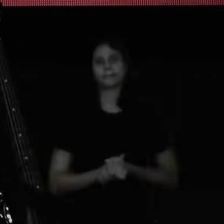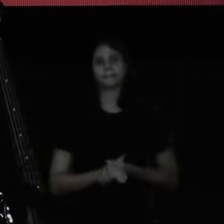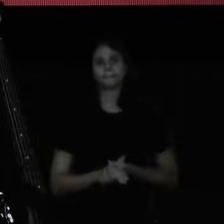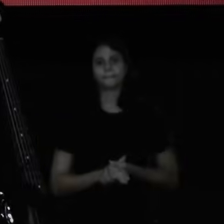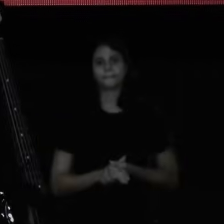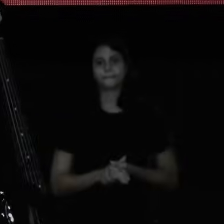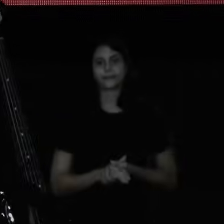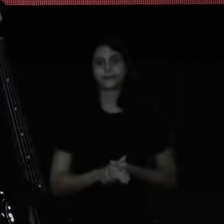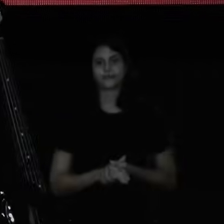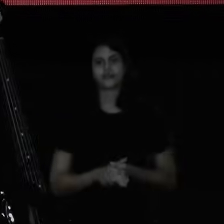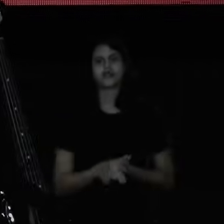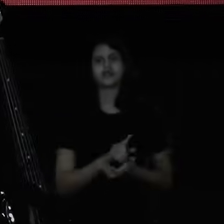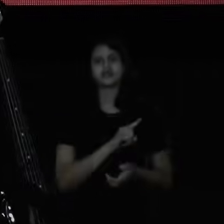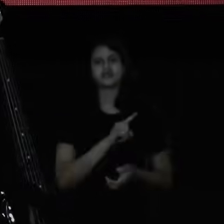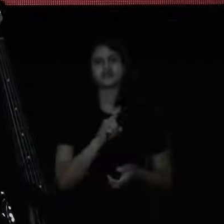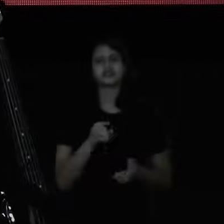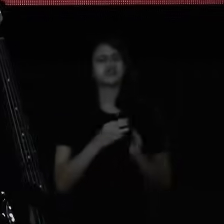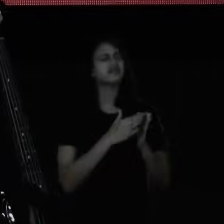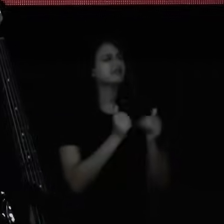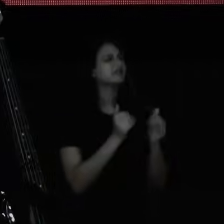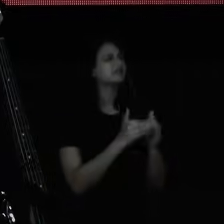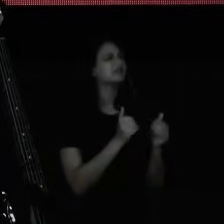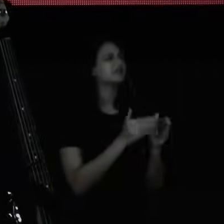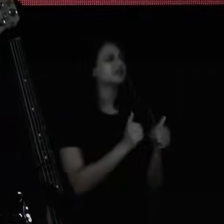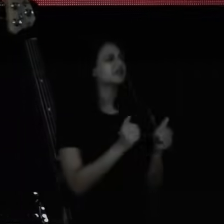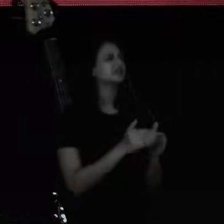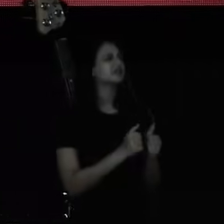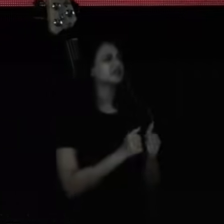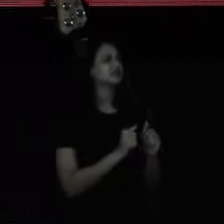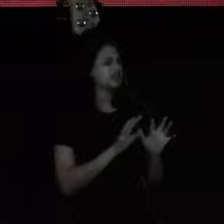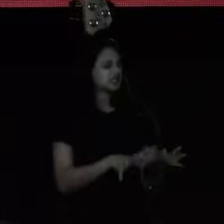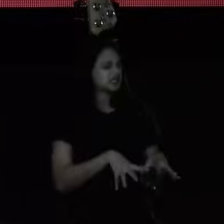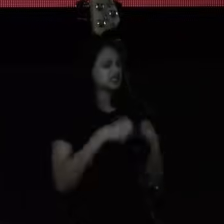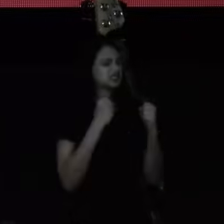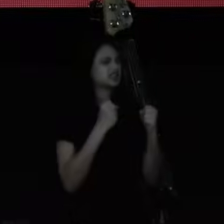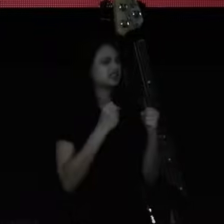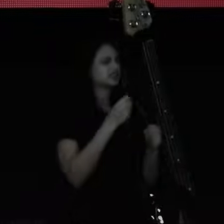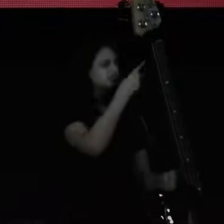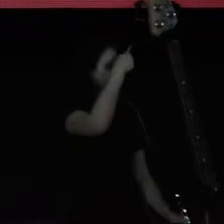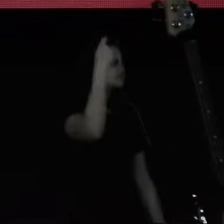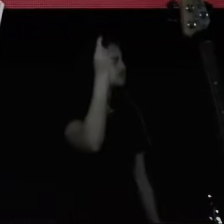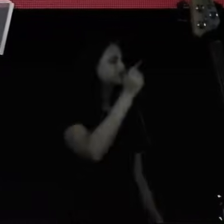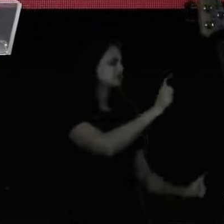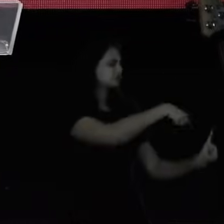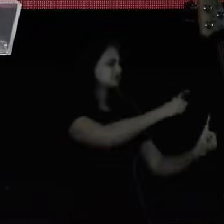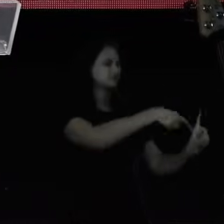Você vai tentar a aprovação das pessoas e vai entender que você, meu amigo, é falho, é falho.